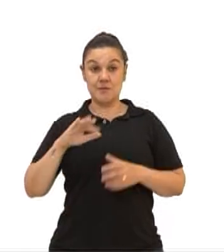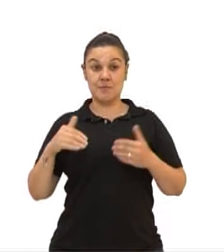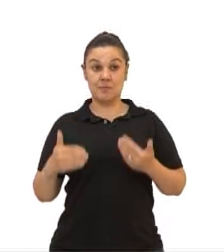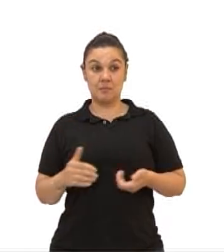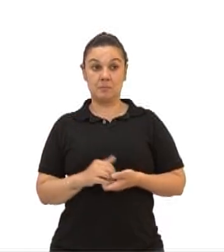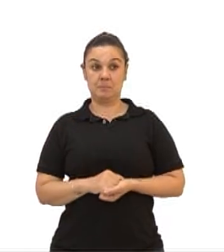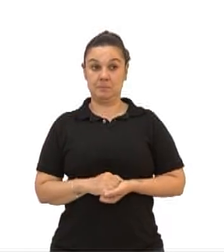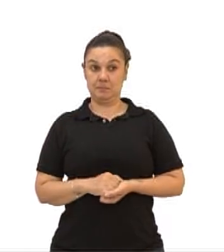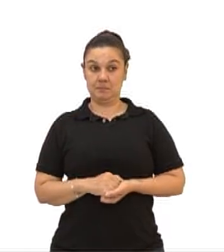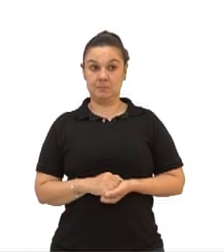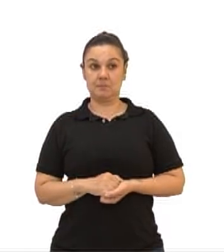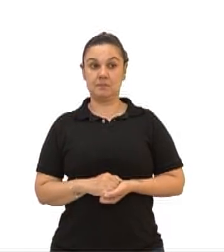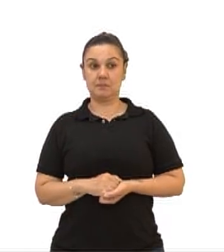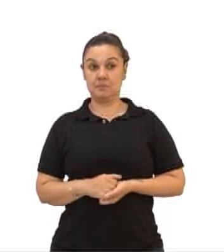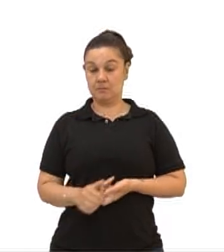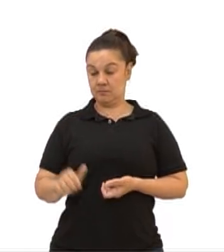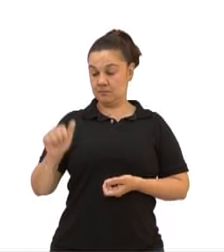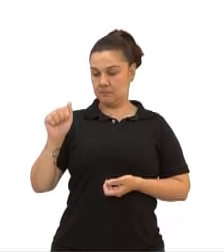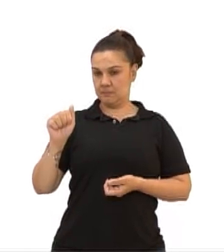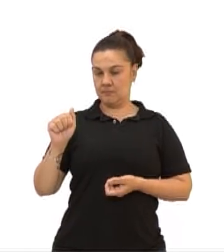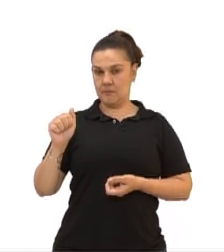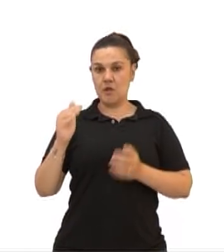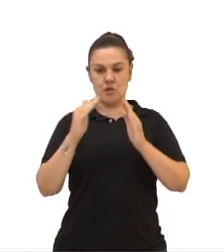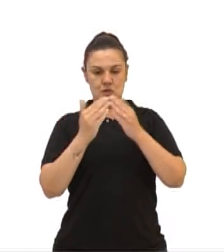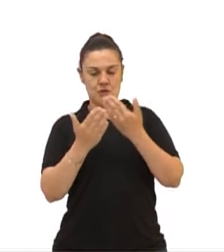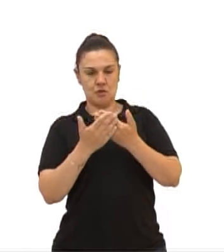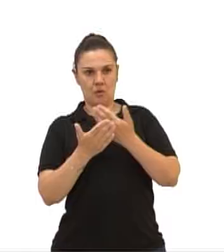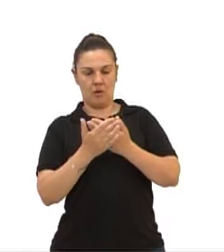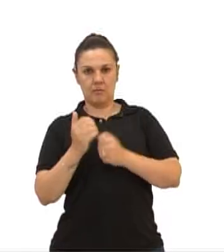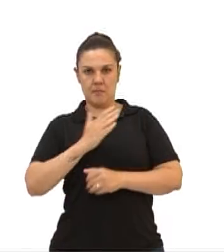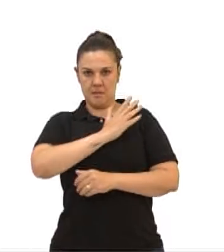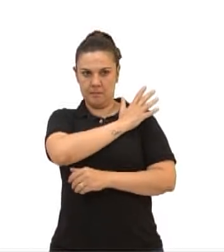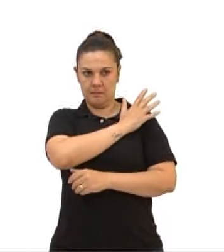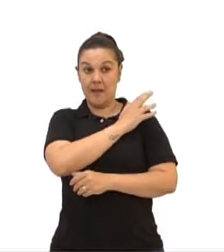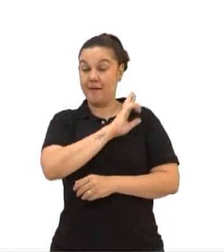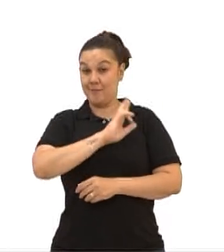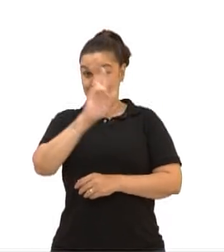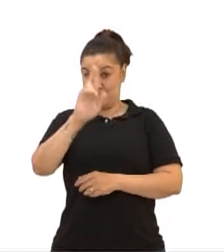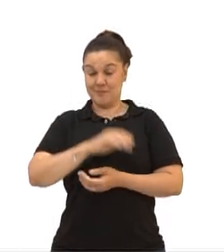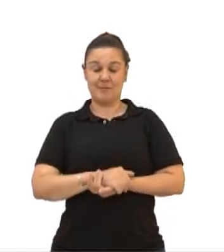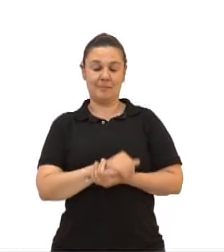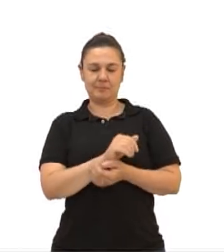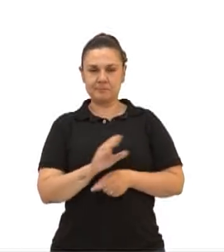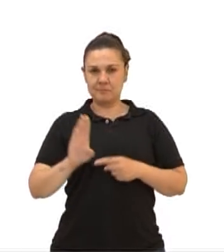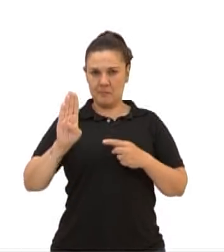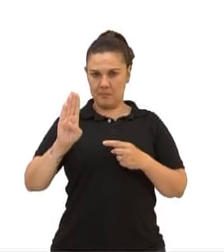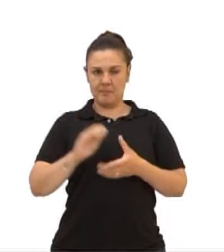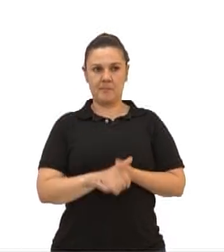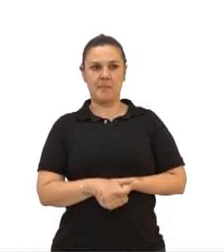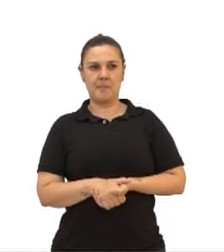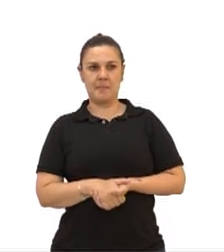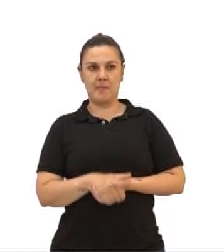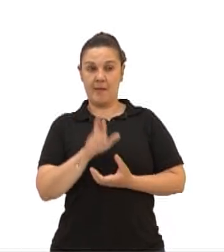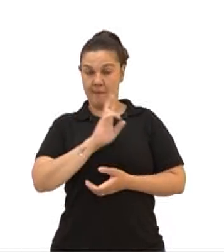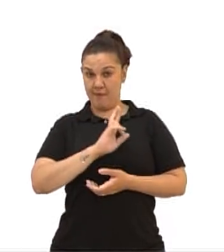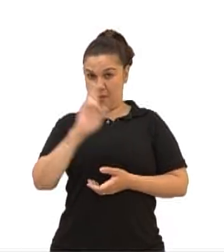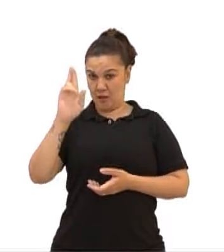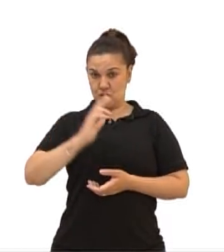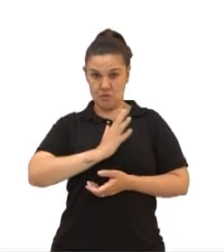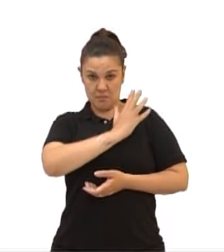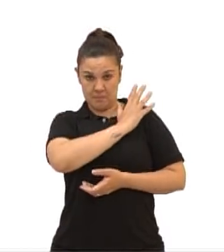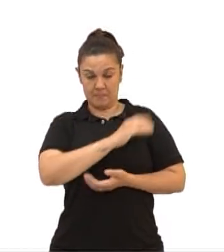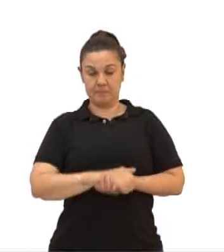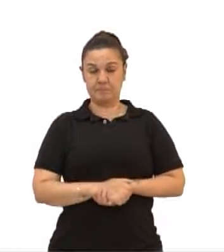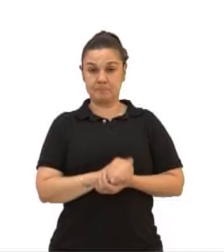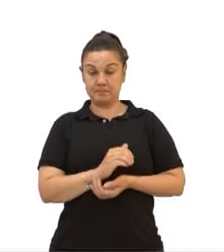a quais instituições? Alternativa A, escolar e religiosa. Alternativa B, religiosa e